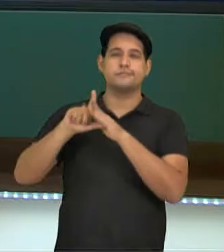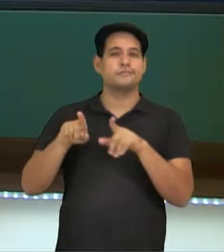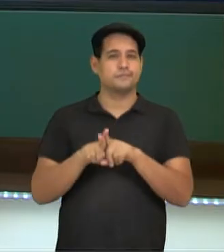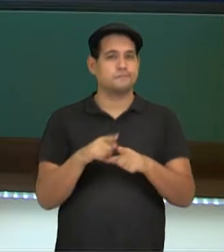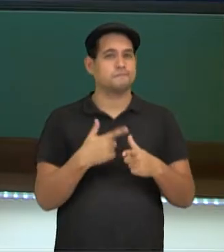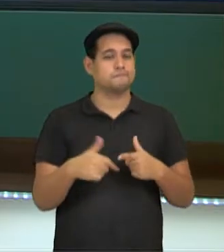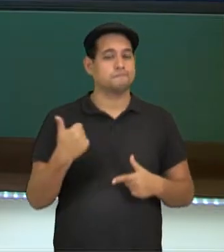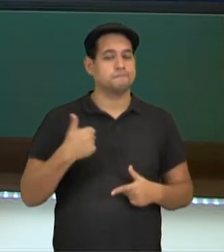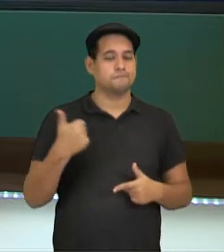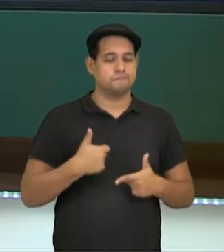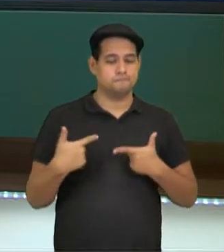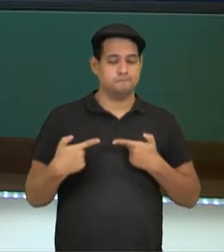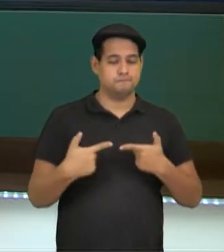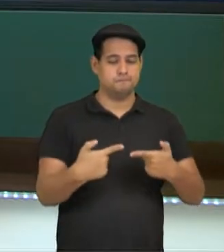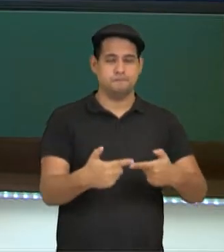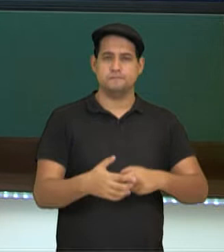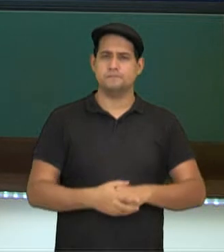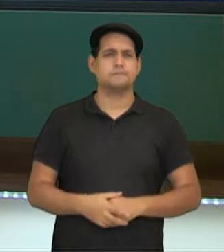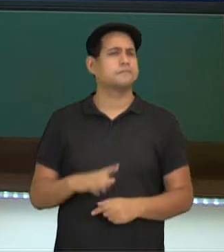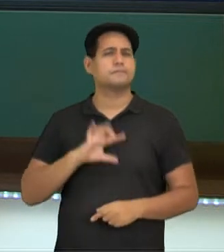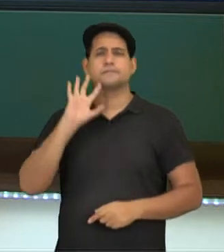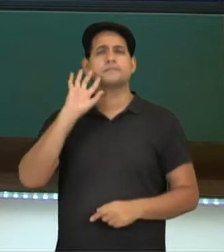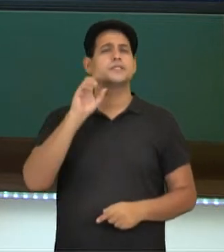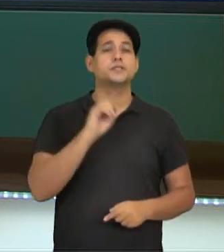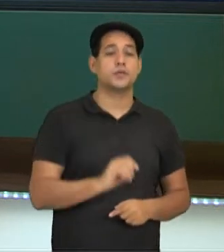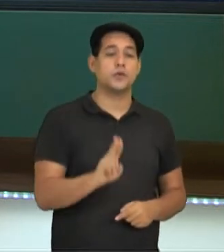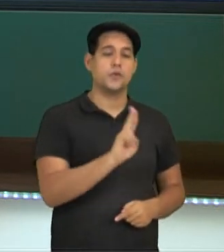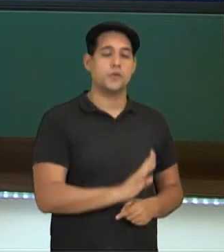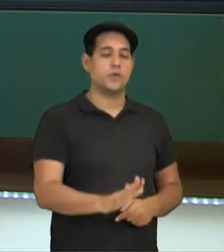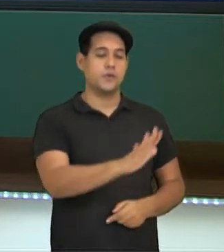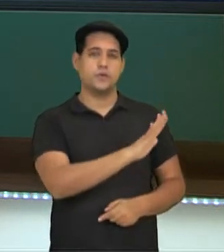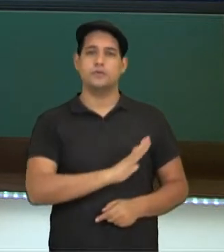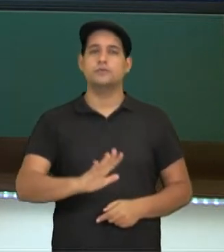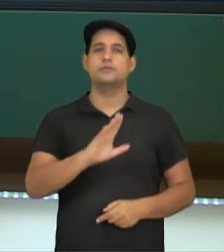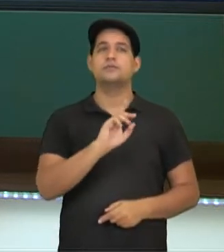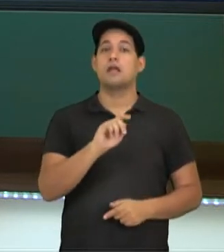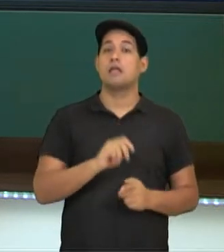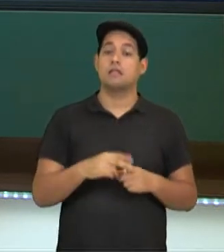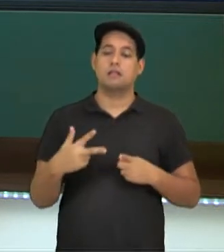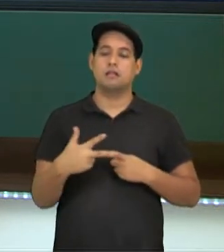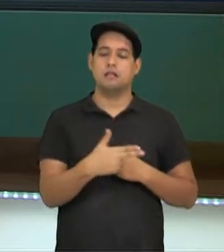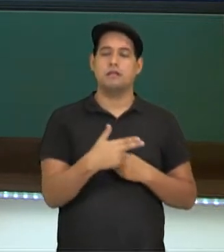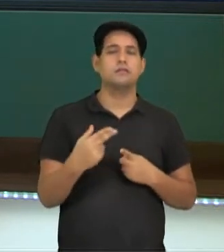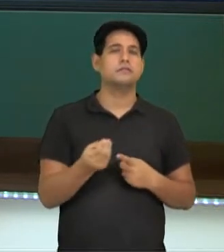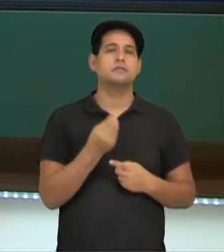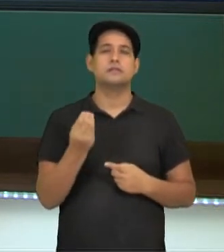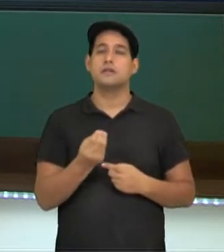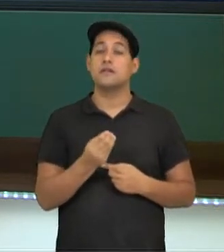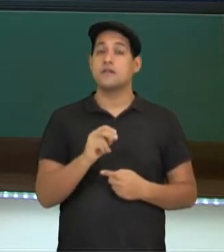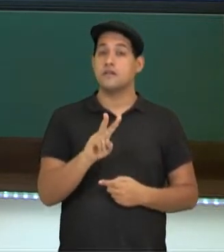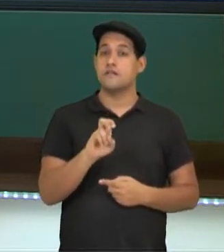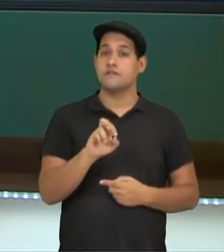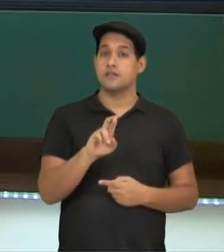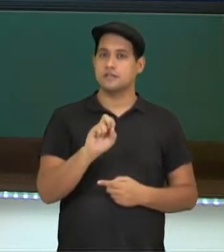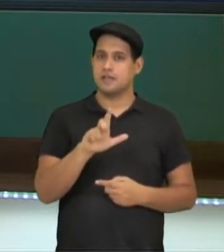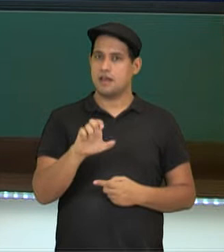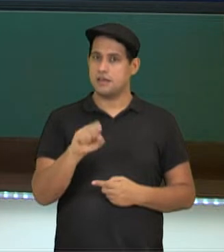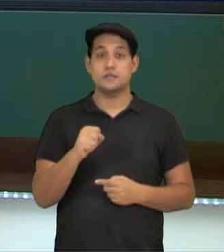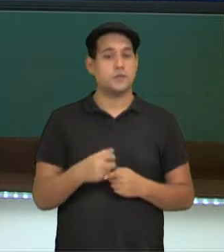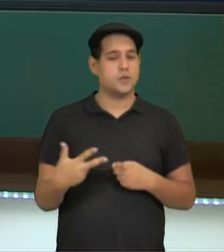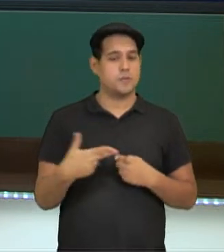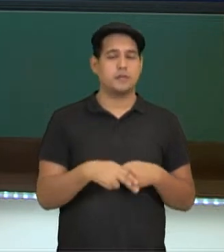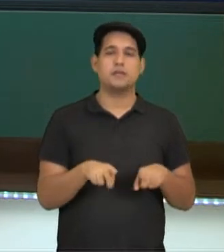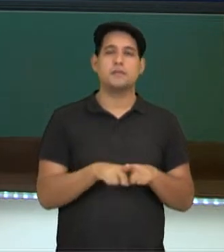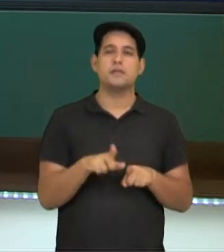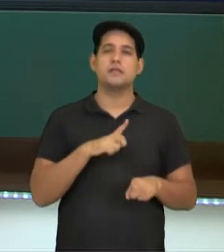confronto da Primeira Guerra Mundial. Que nós temos o quê? A ocupação militar da Renânia, que era proibida pelo Tratado de Versalhes, a ocupação da região